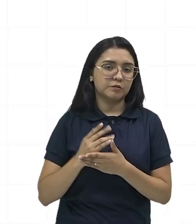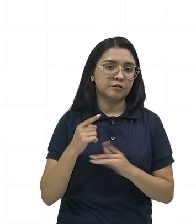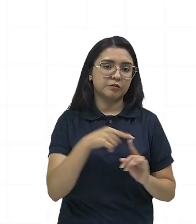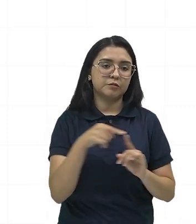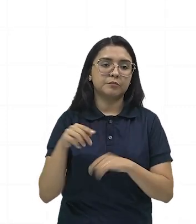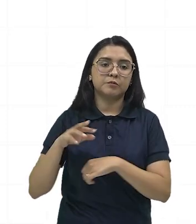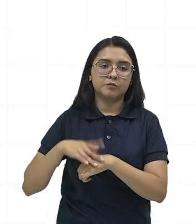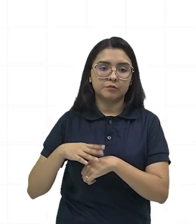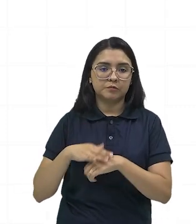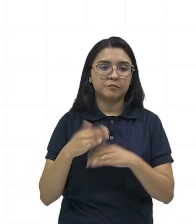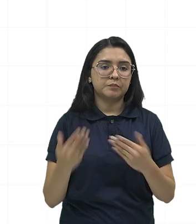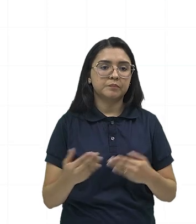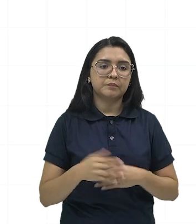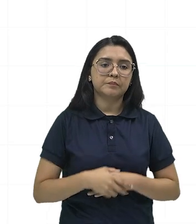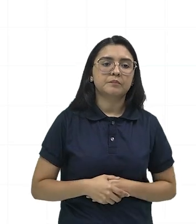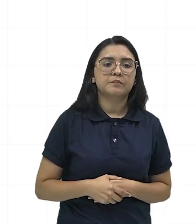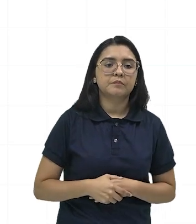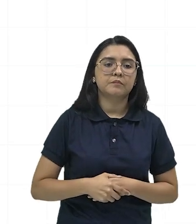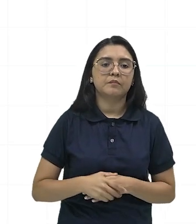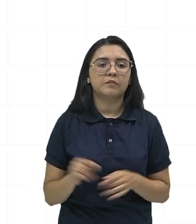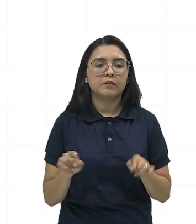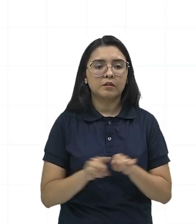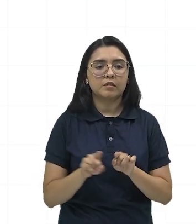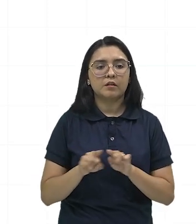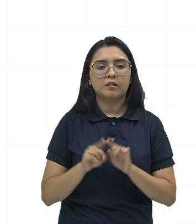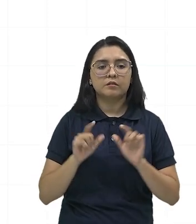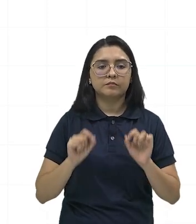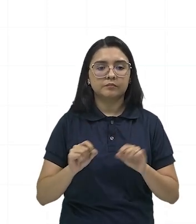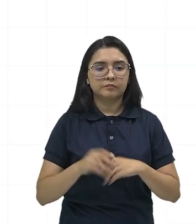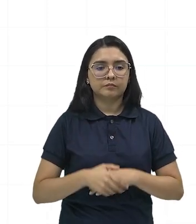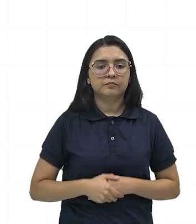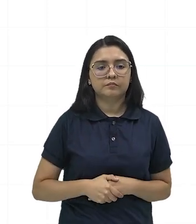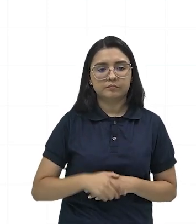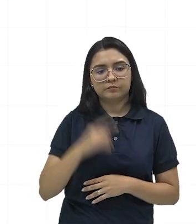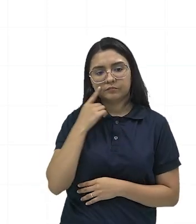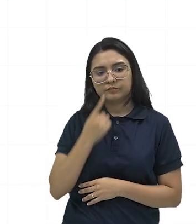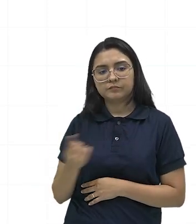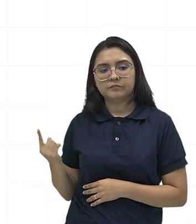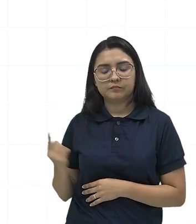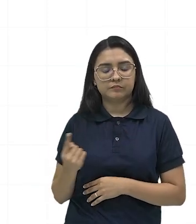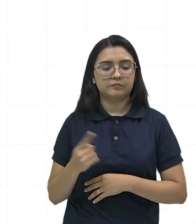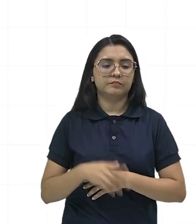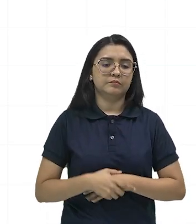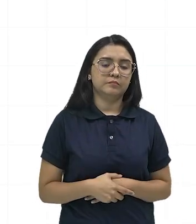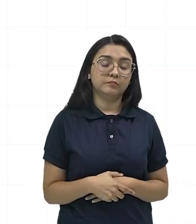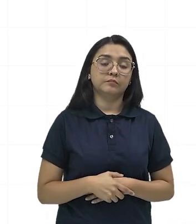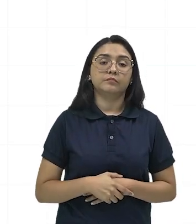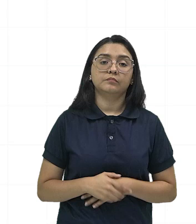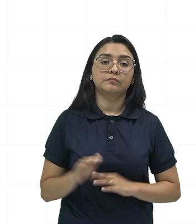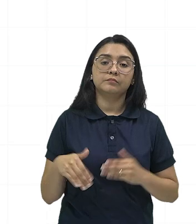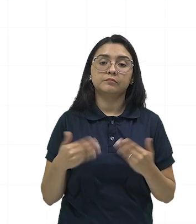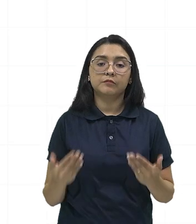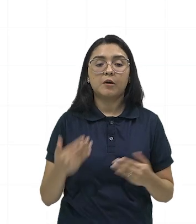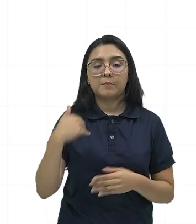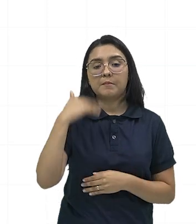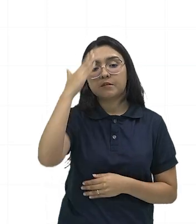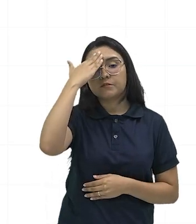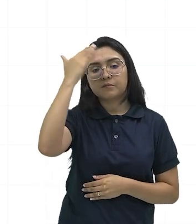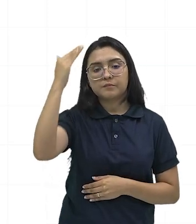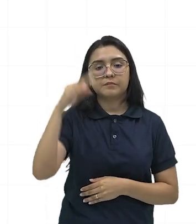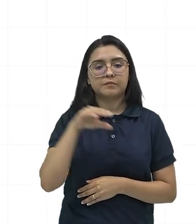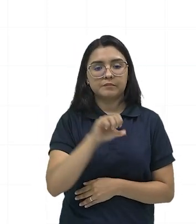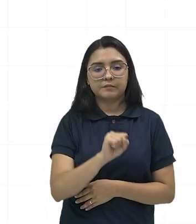dentre elas destacam-se a ascaridíase, ancilostomíase e filariose. E a mais conhecida é